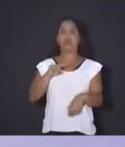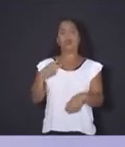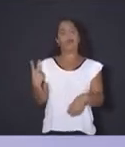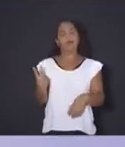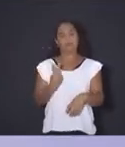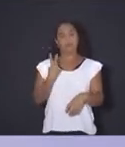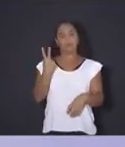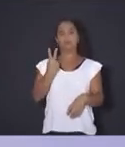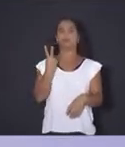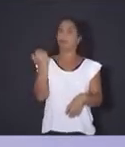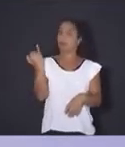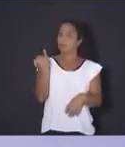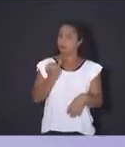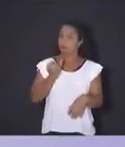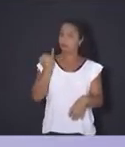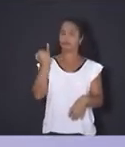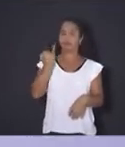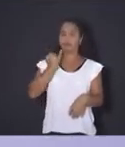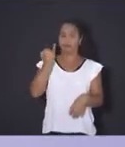no comportamento